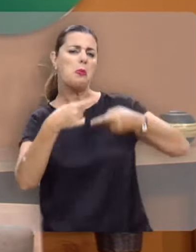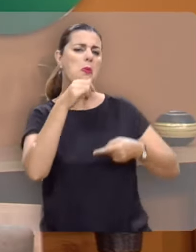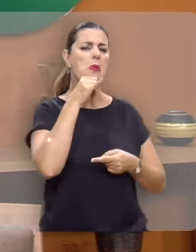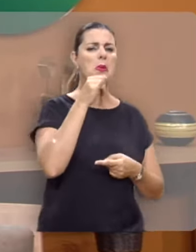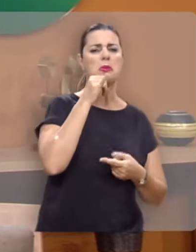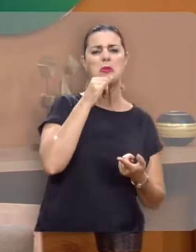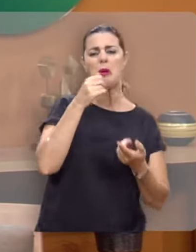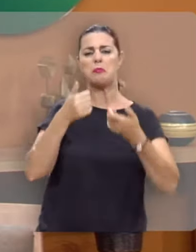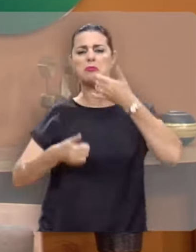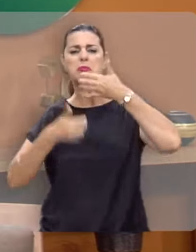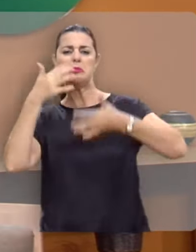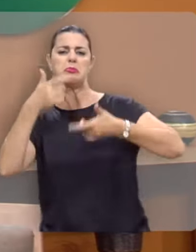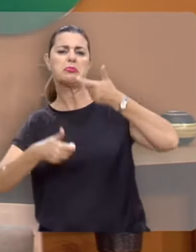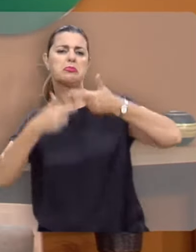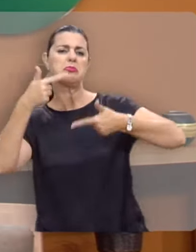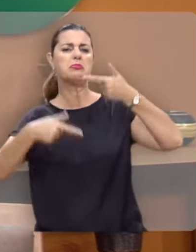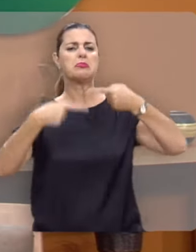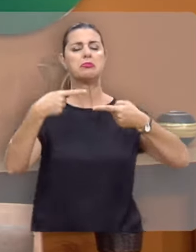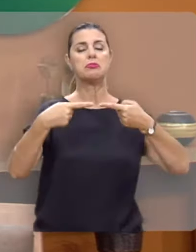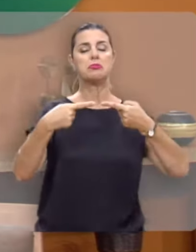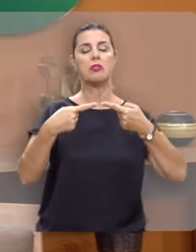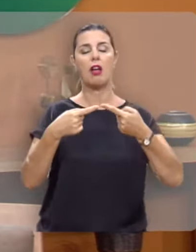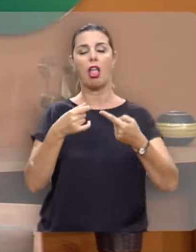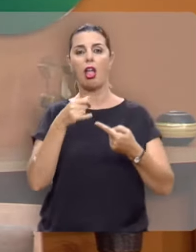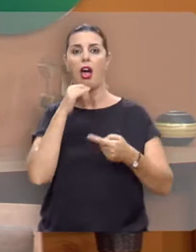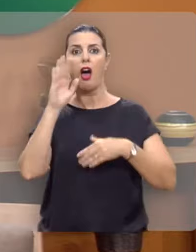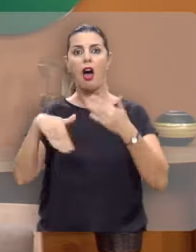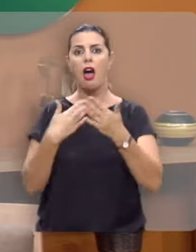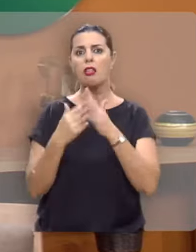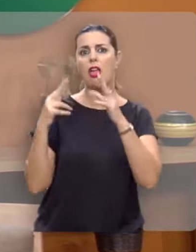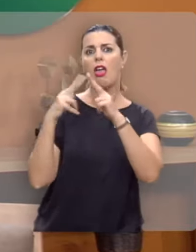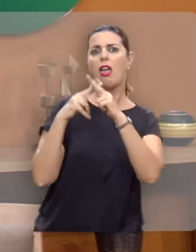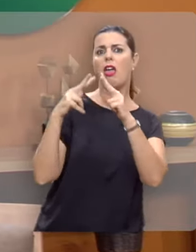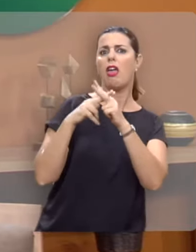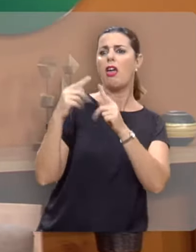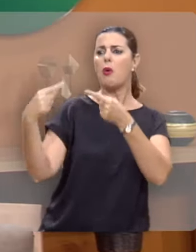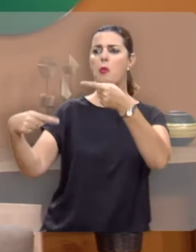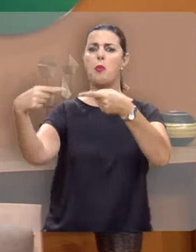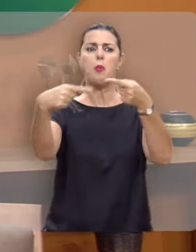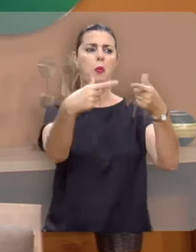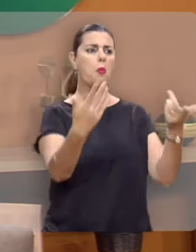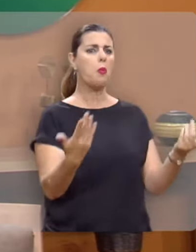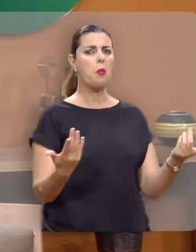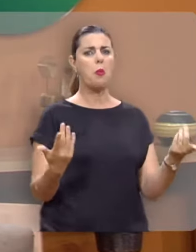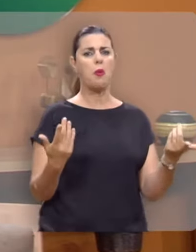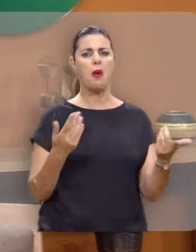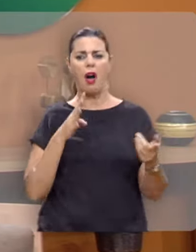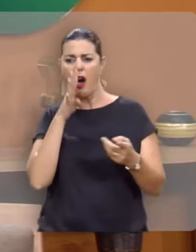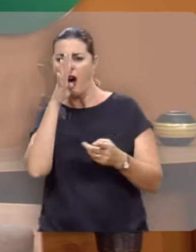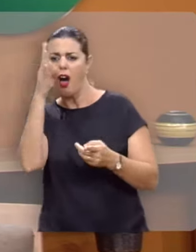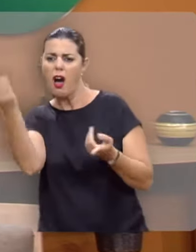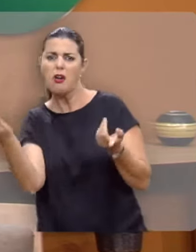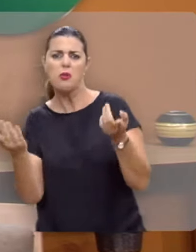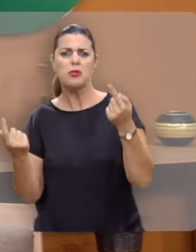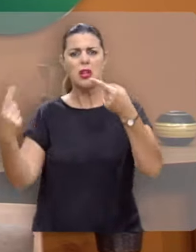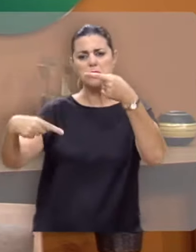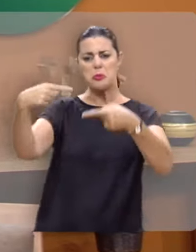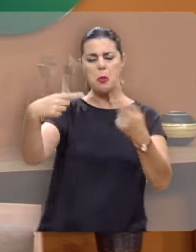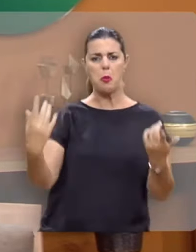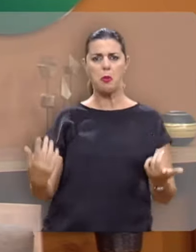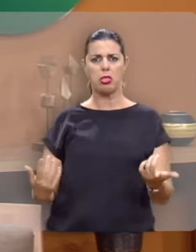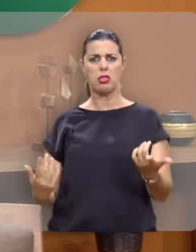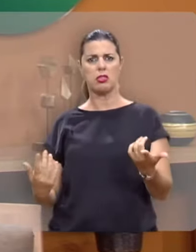discutindo e discutindo. Às vezes até brigando umas com as outras, até acusando e machucando umas